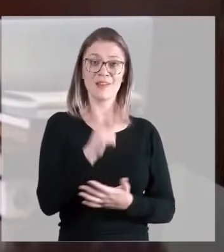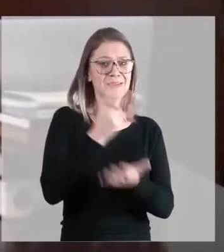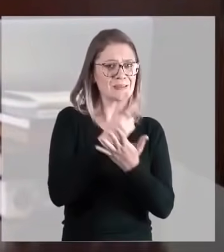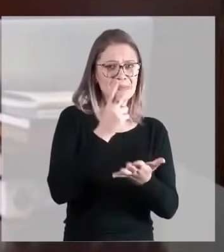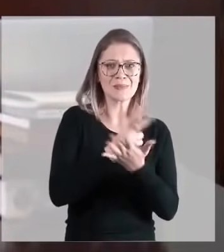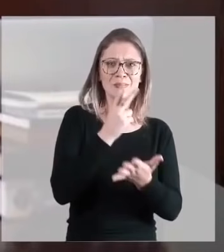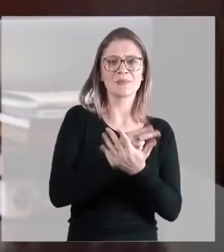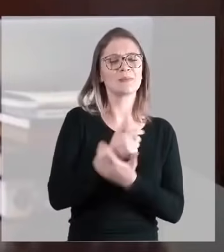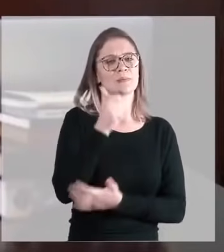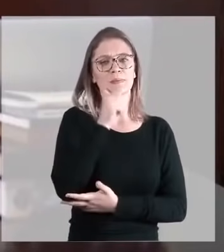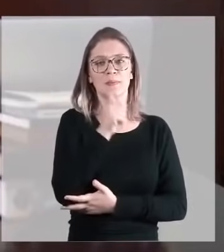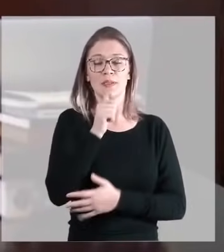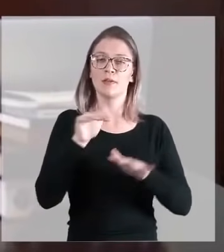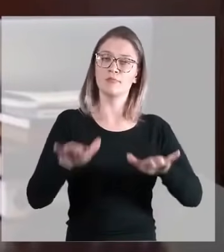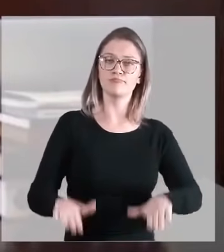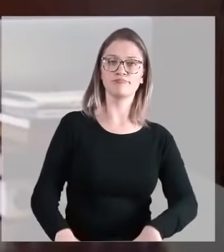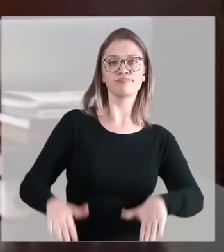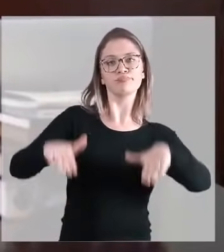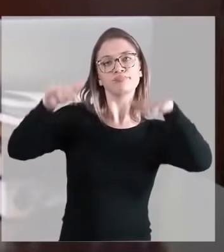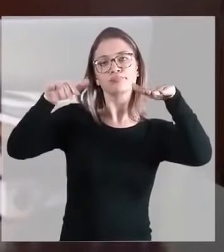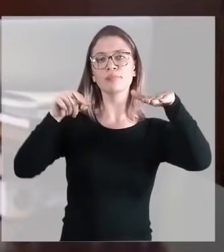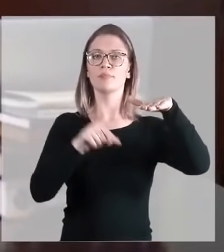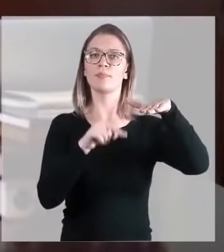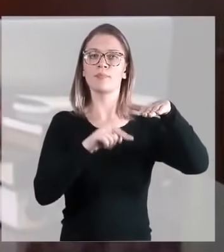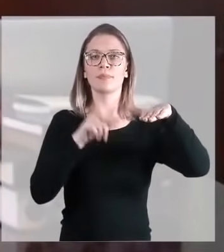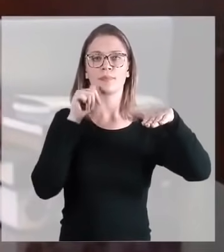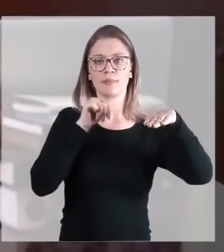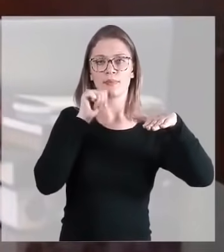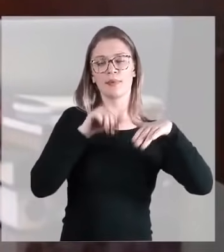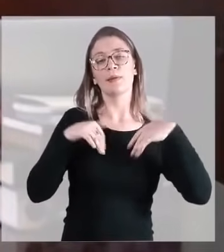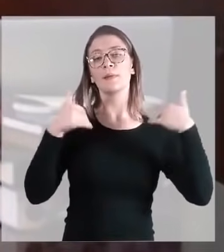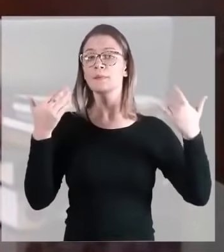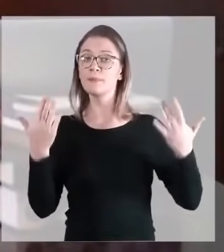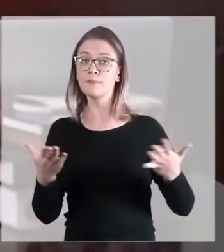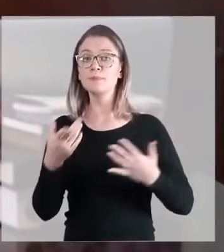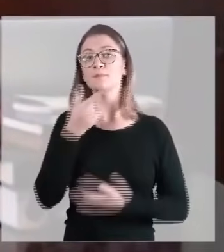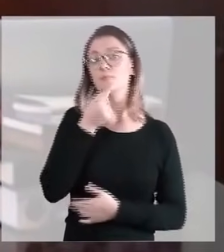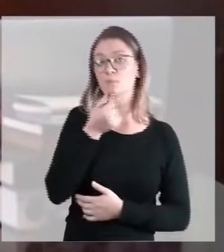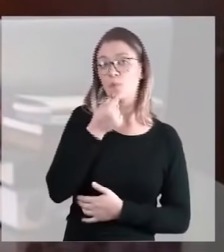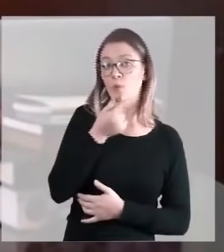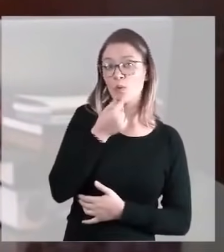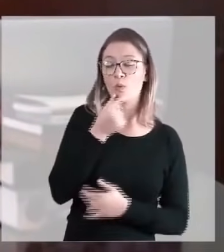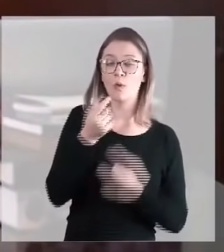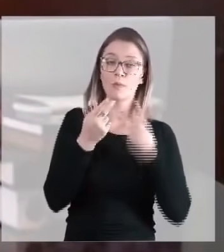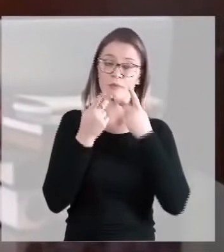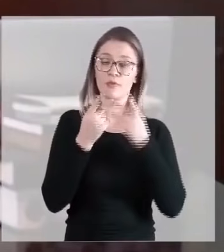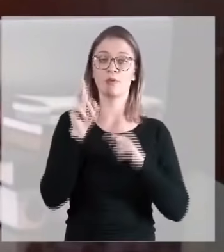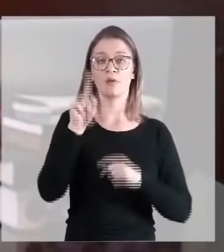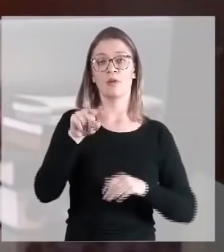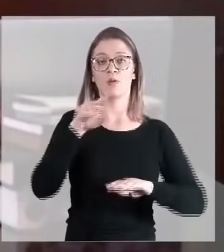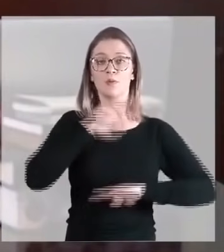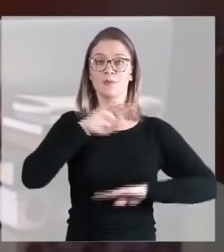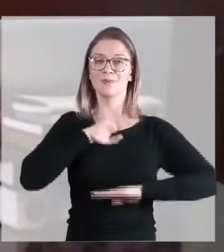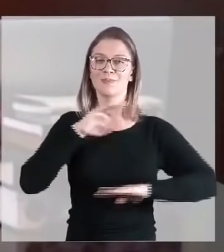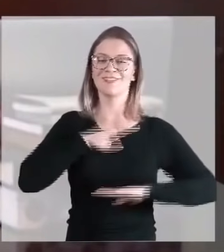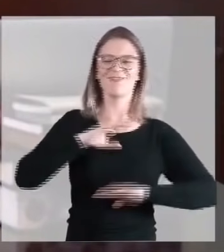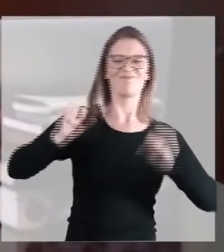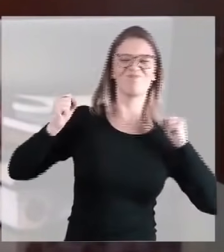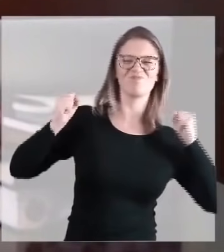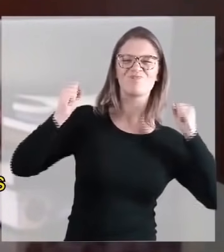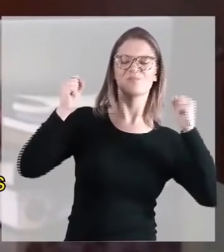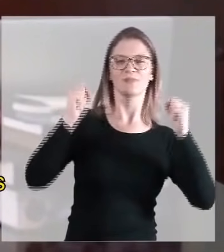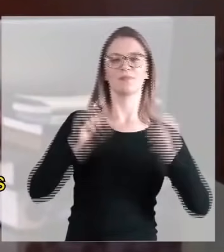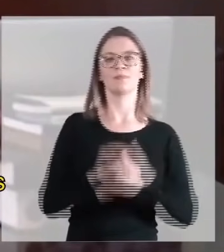conviveria com uma menina, e isso faria com que ele crescesse como uma menina. O Dr. John Money relatou esse caso como um caso de